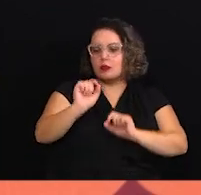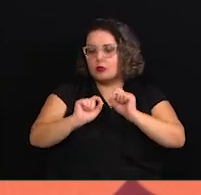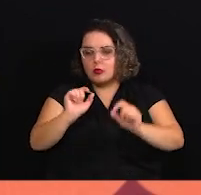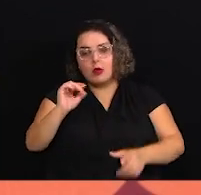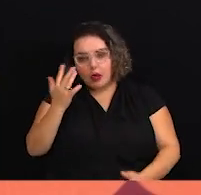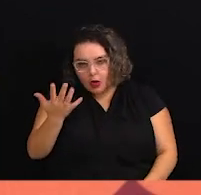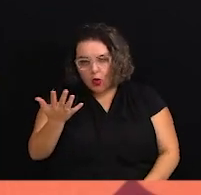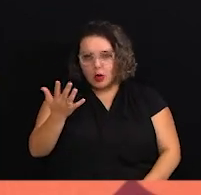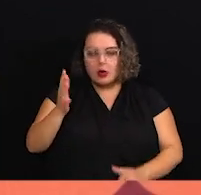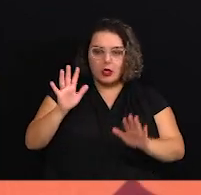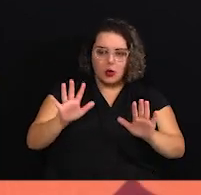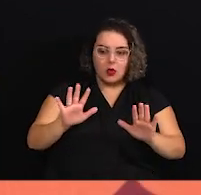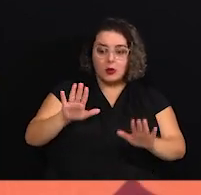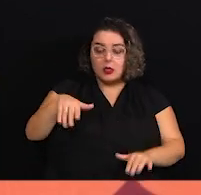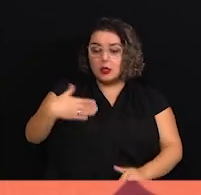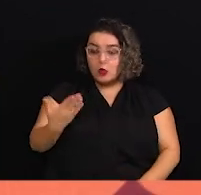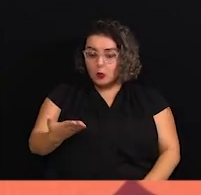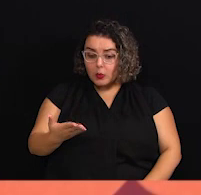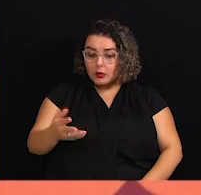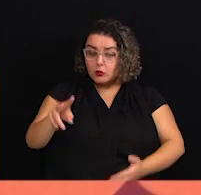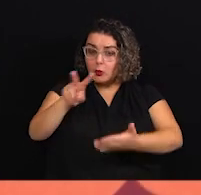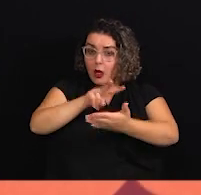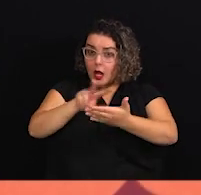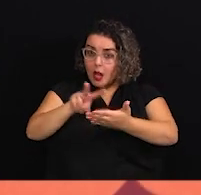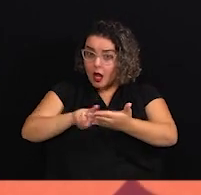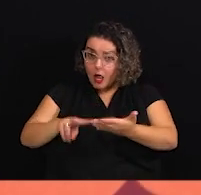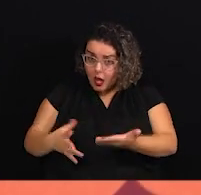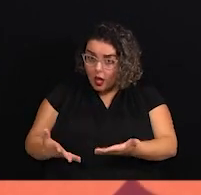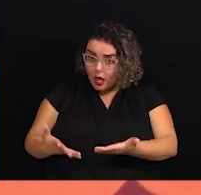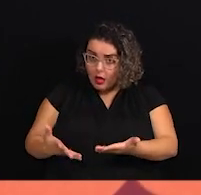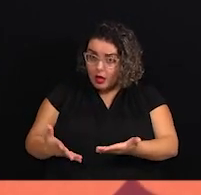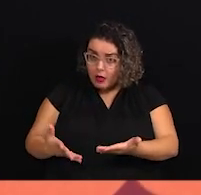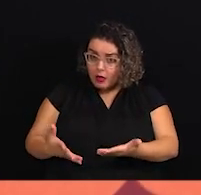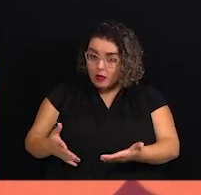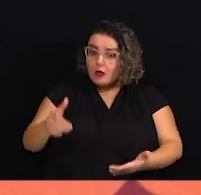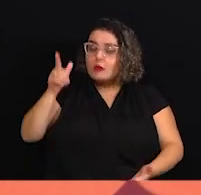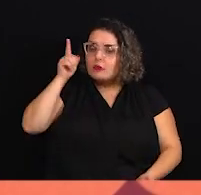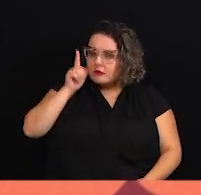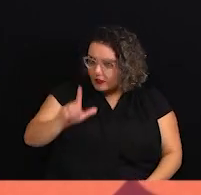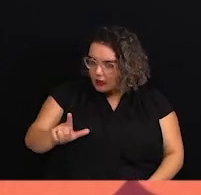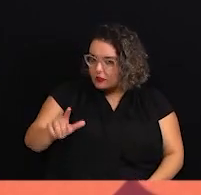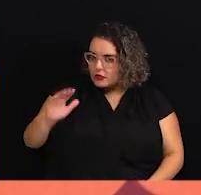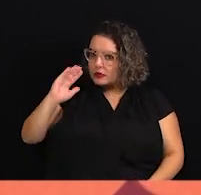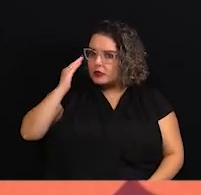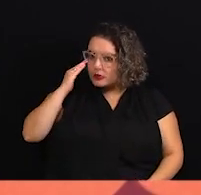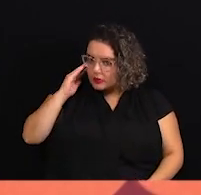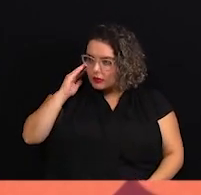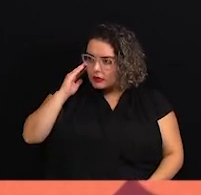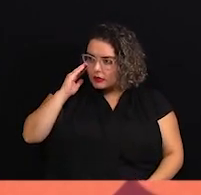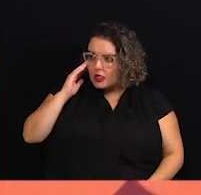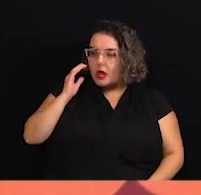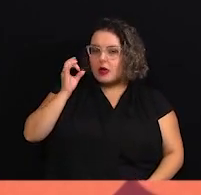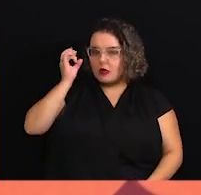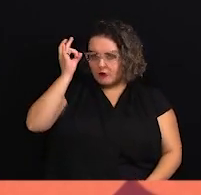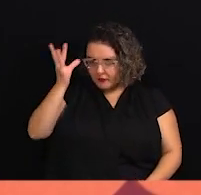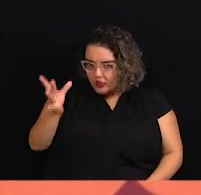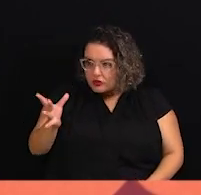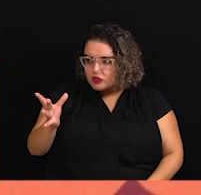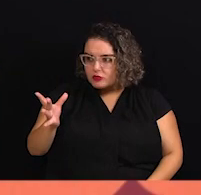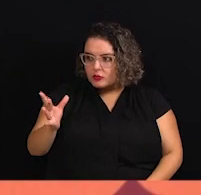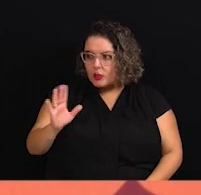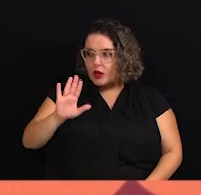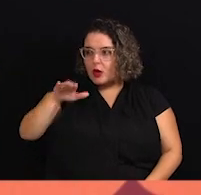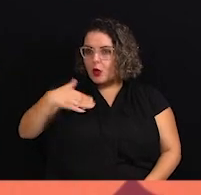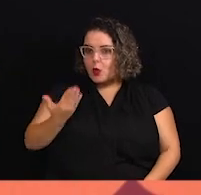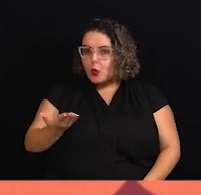Nessa história real. Então, quando a gente lê, né, o leitor vai conseguir identificar facilmente a